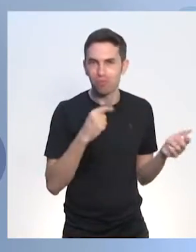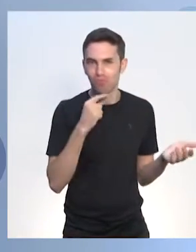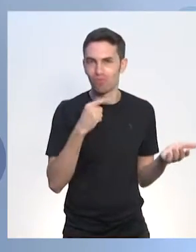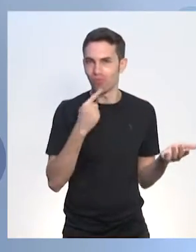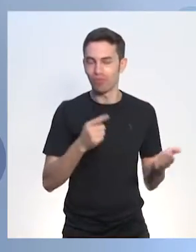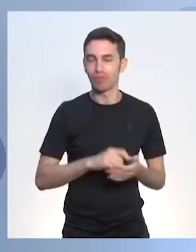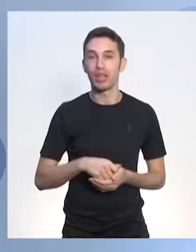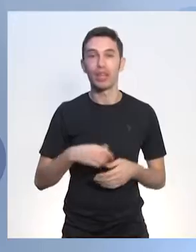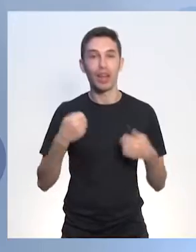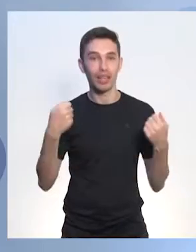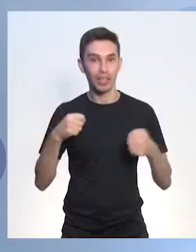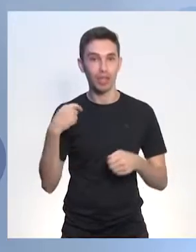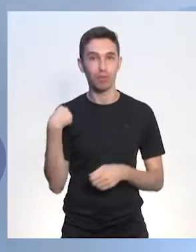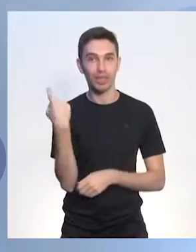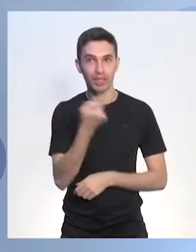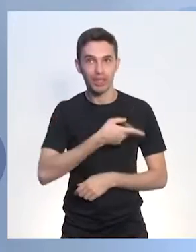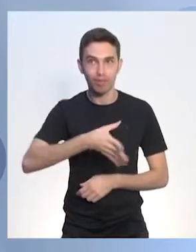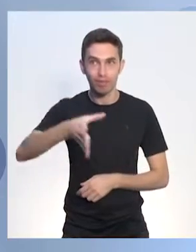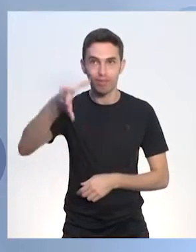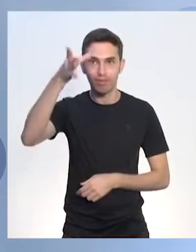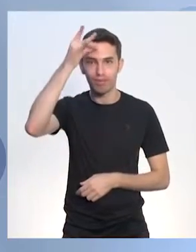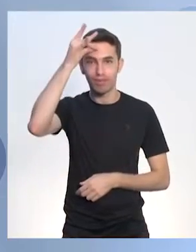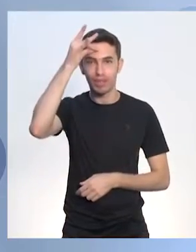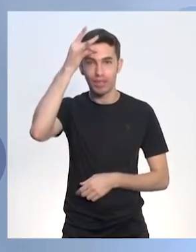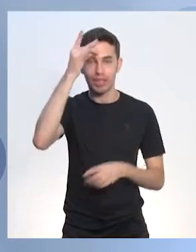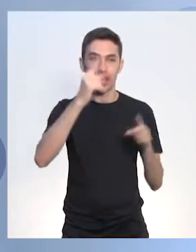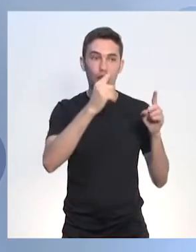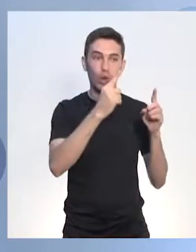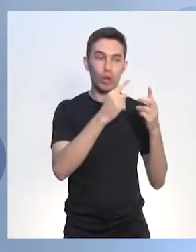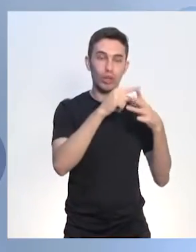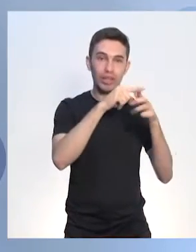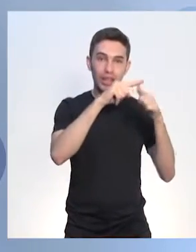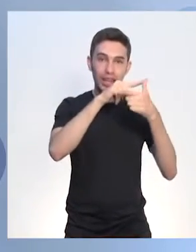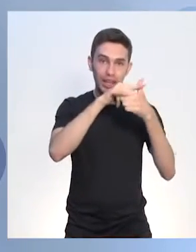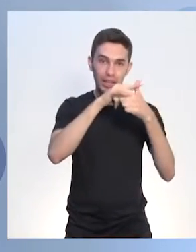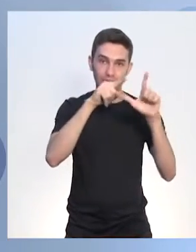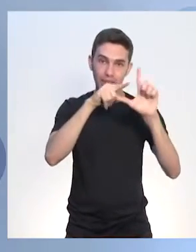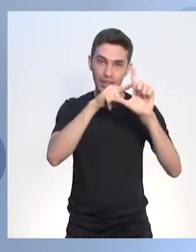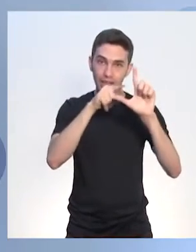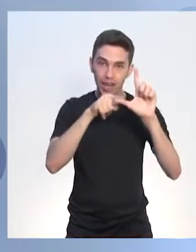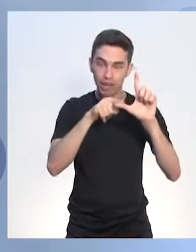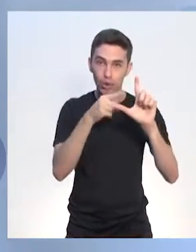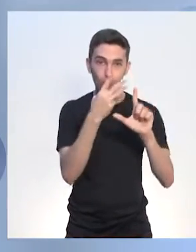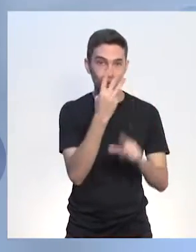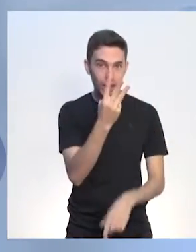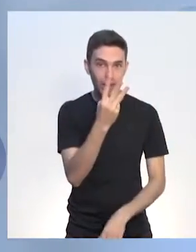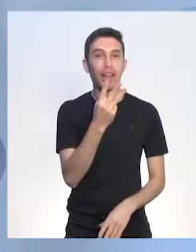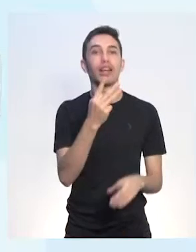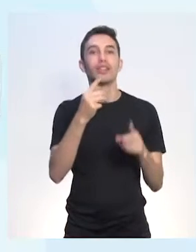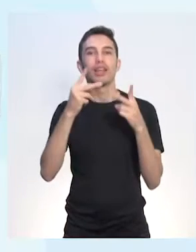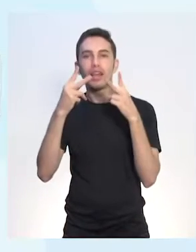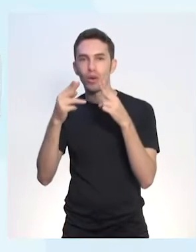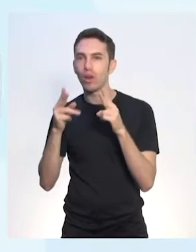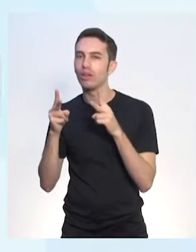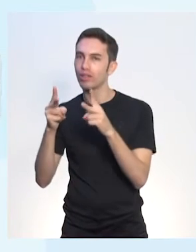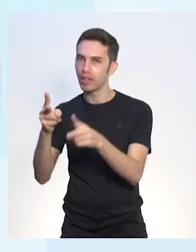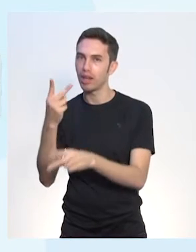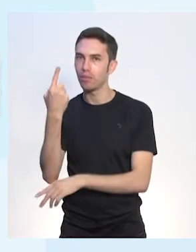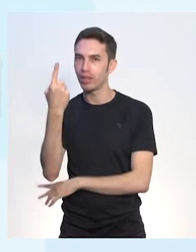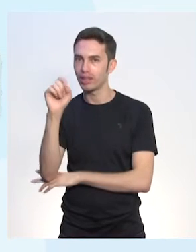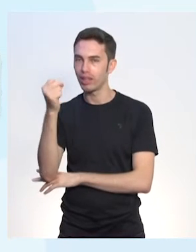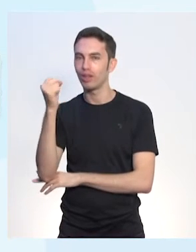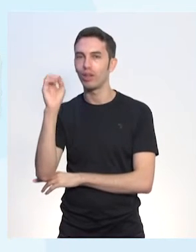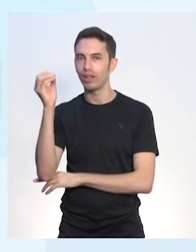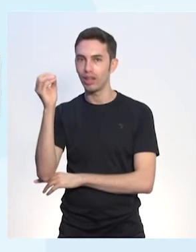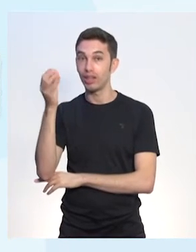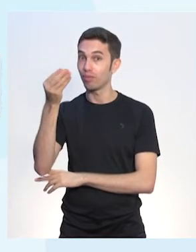essa soma sempre dará 180. Lembrando isso, observe que a gente tem condições de montar